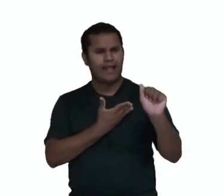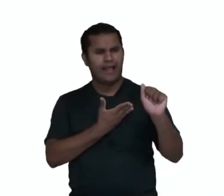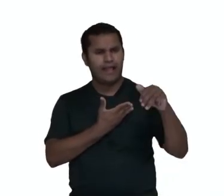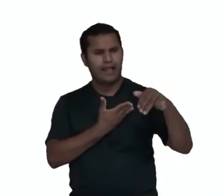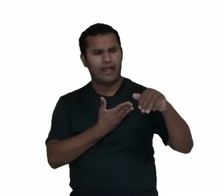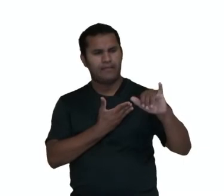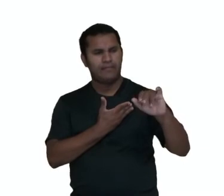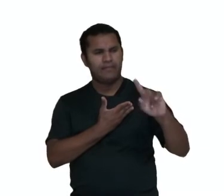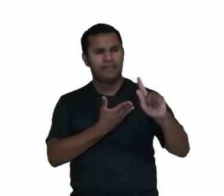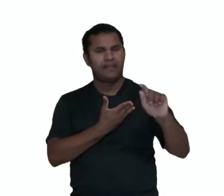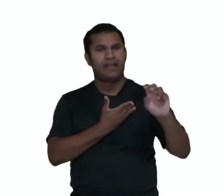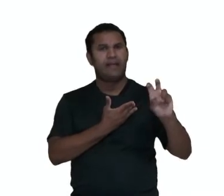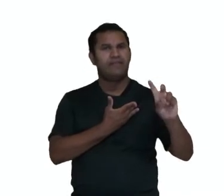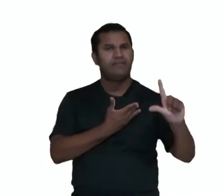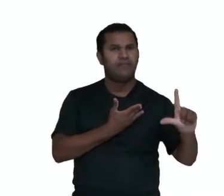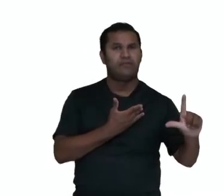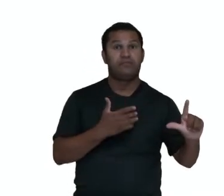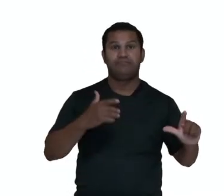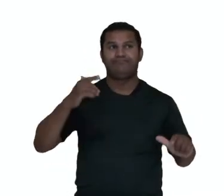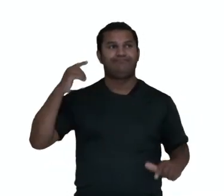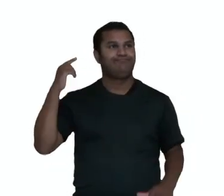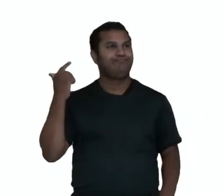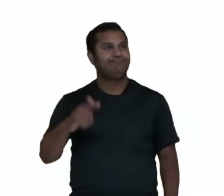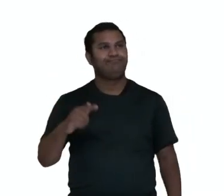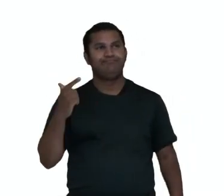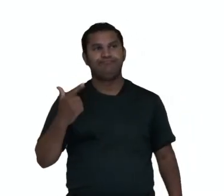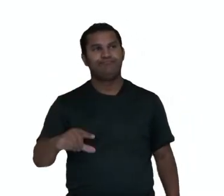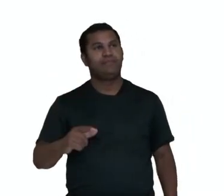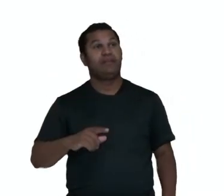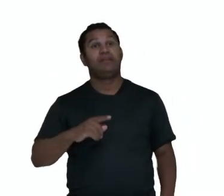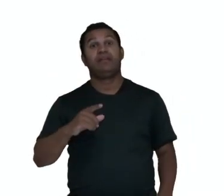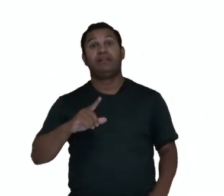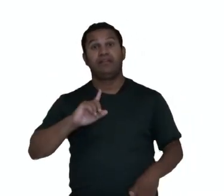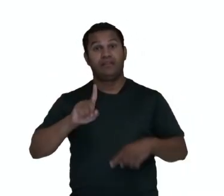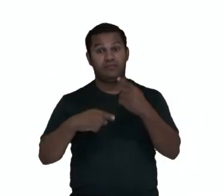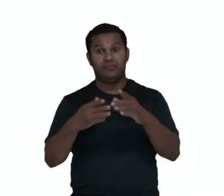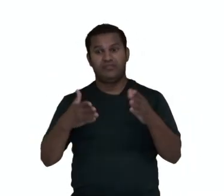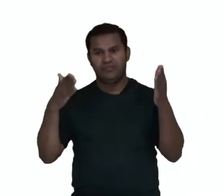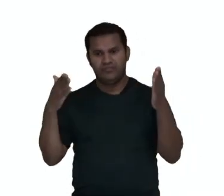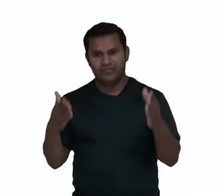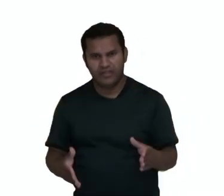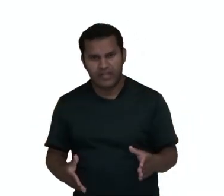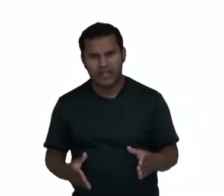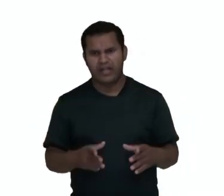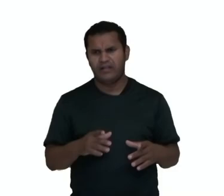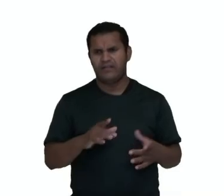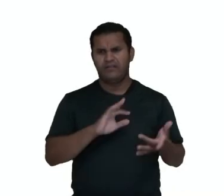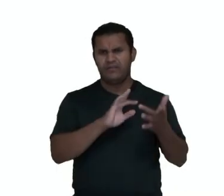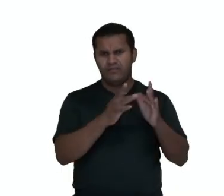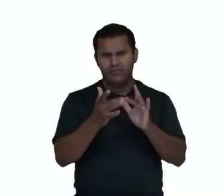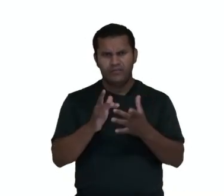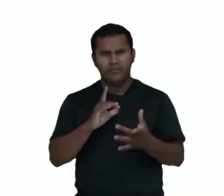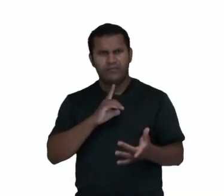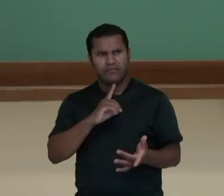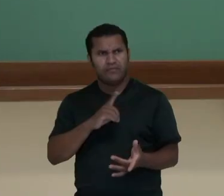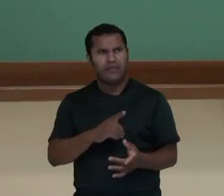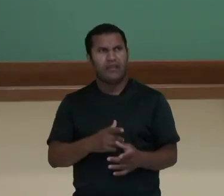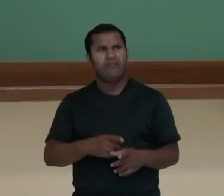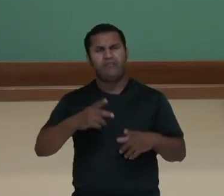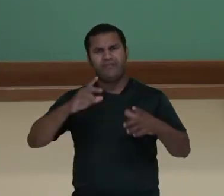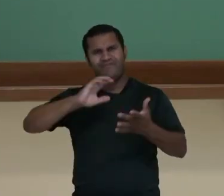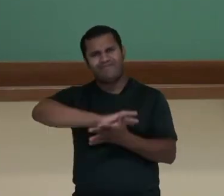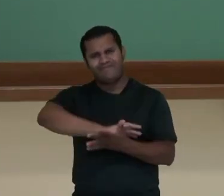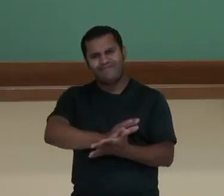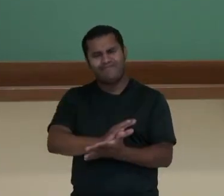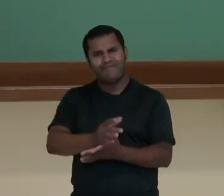amigável. A partir da rivalidade entre os próprios astecas, os espanhóis dominaram com violência o Império